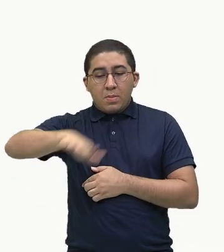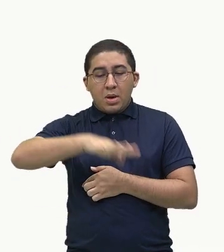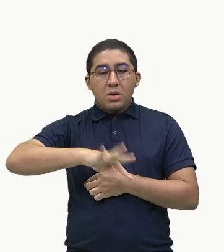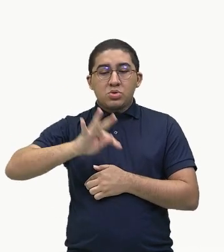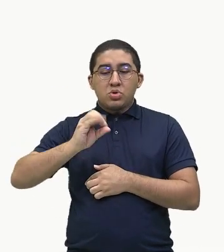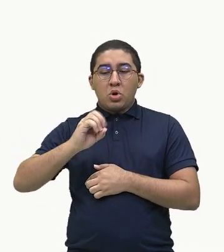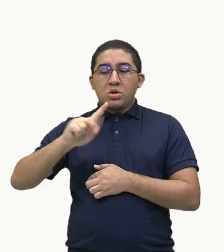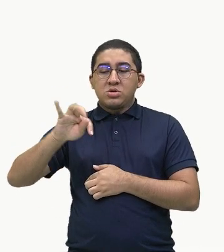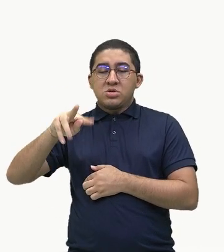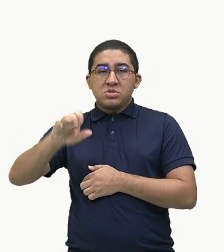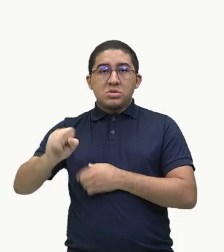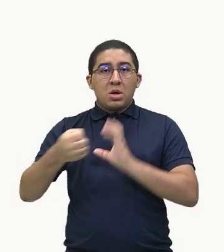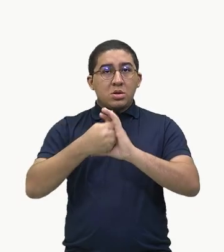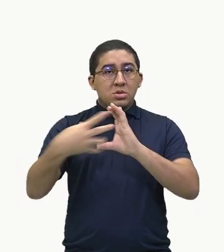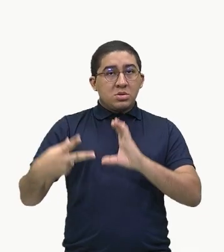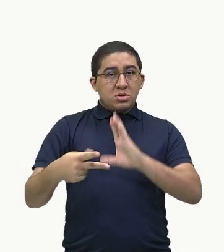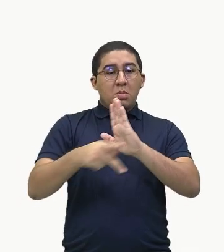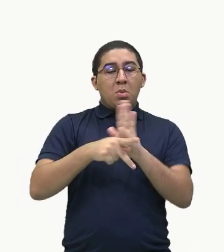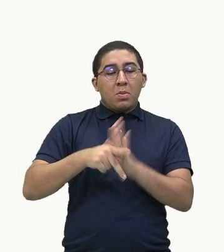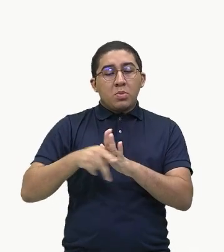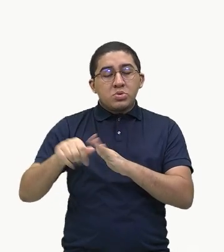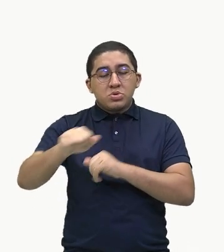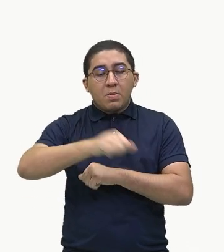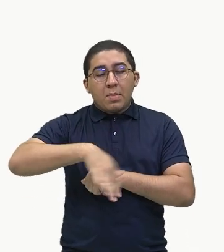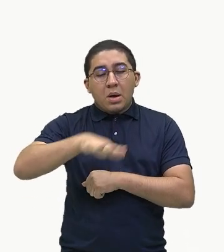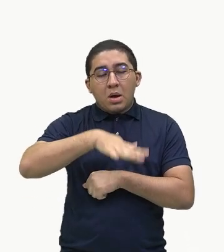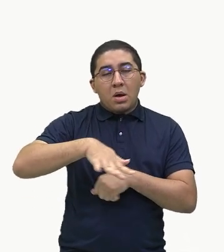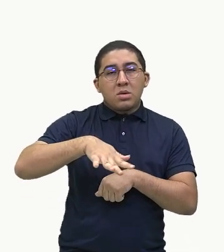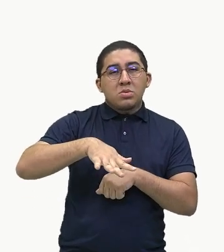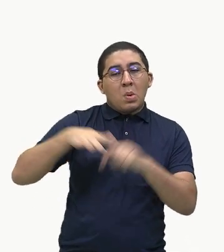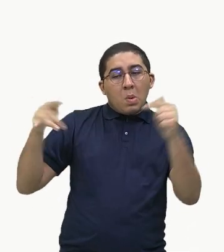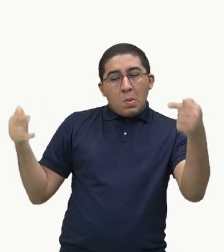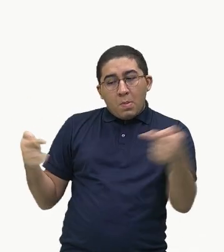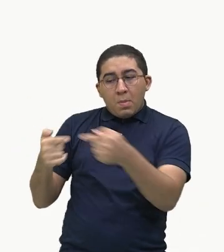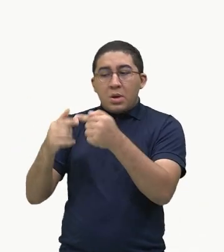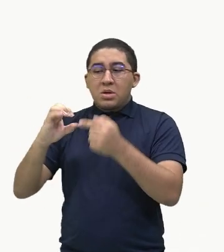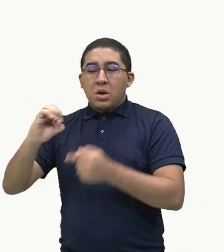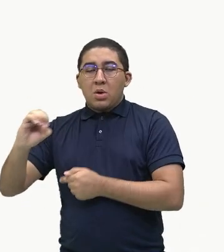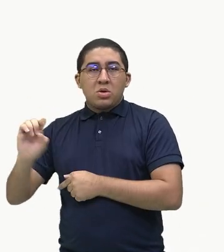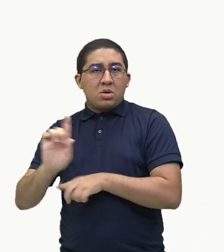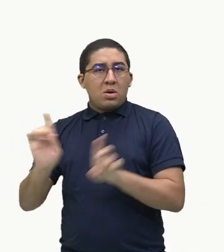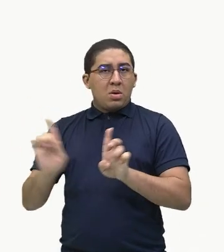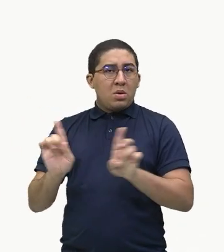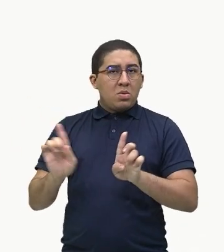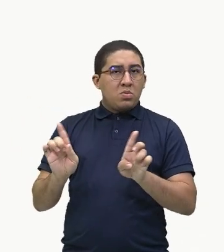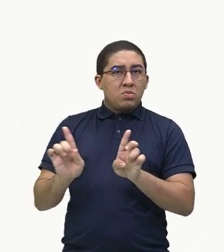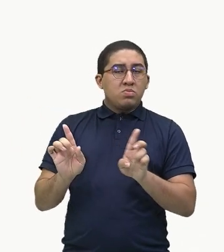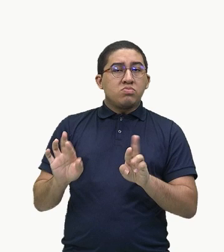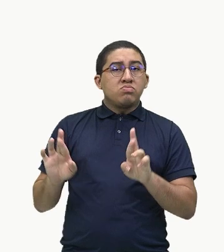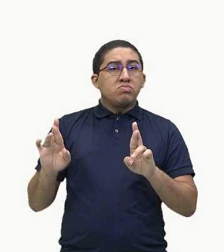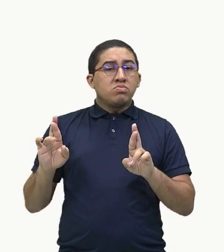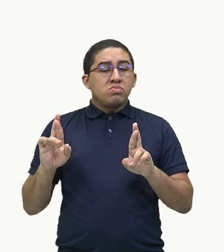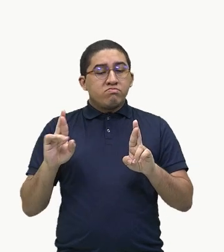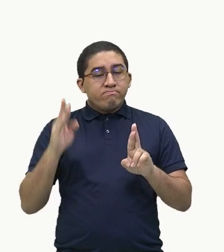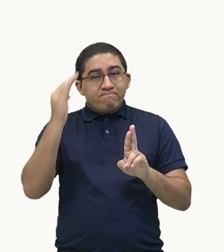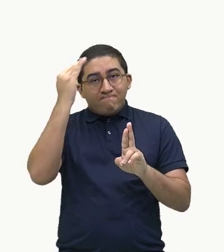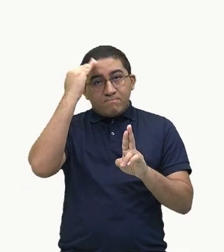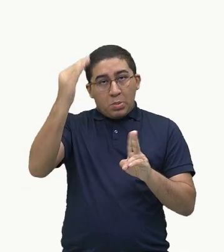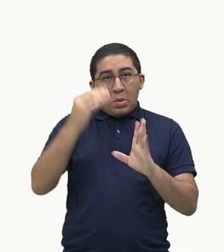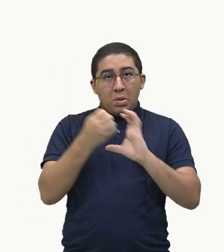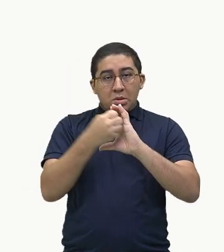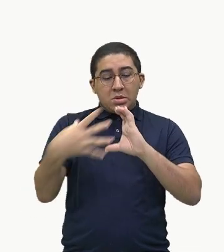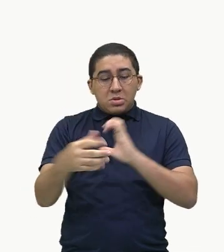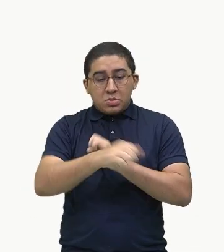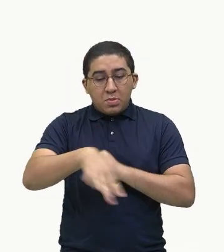e econômicas, elas não eram ali da região centro-oeste, ela tinha mais característica, principalmente os aspectos físicos, da